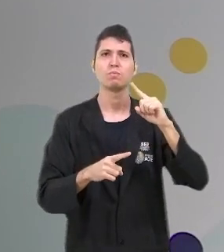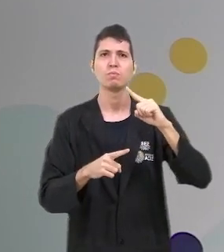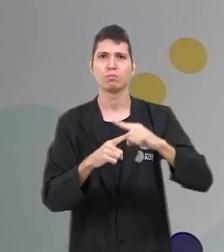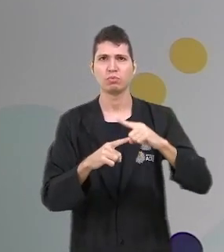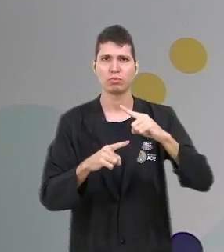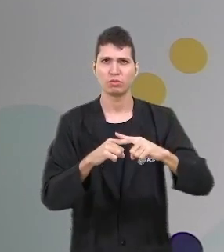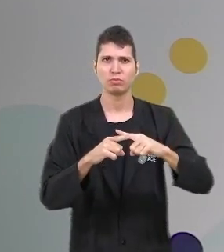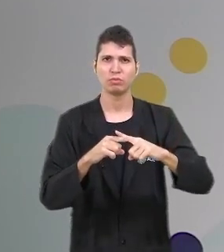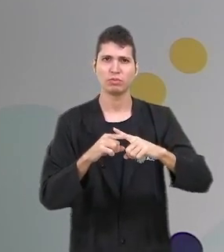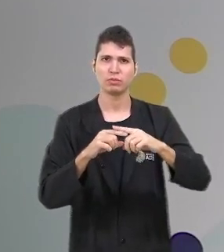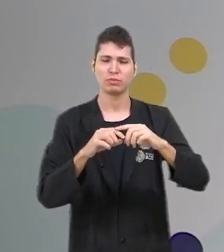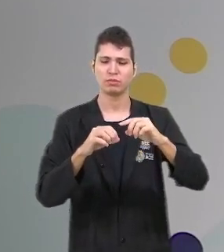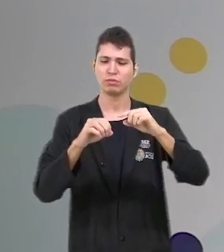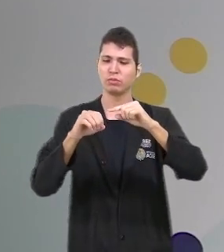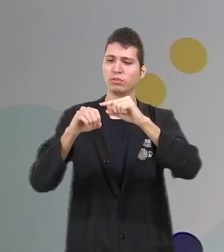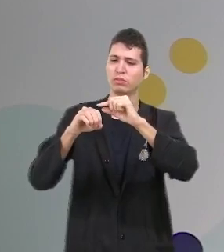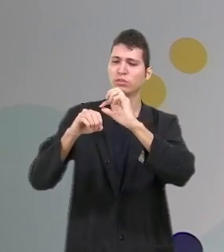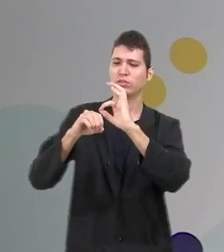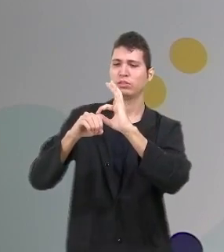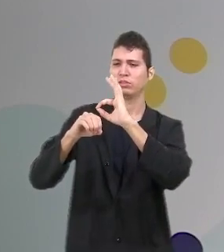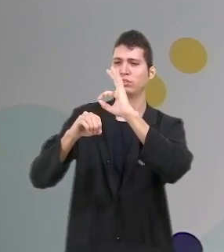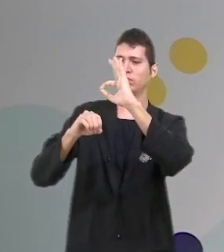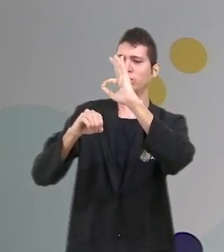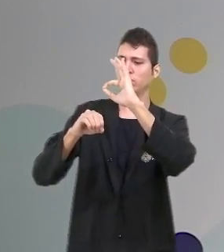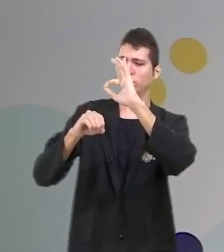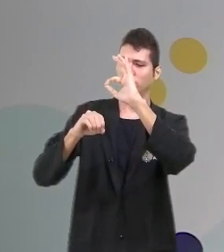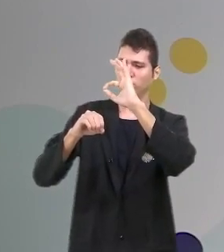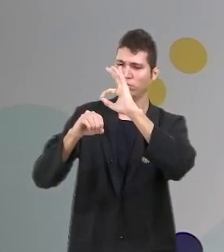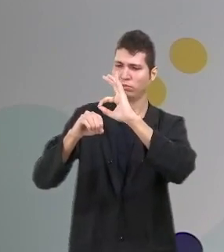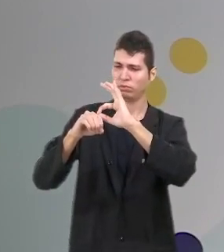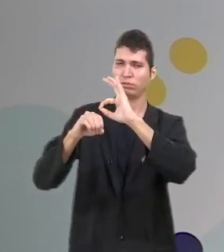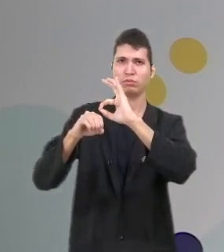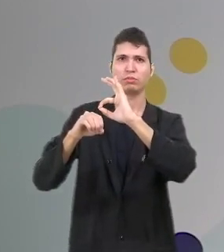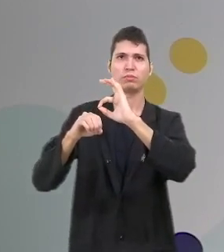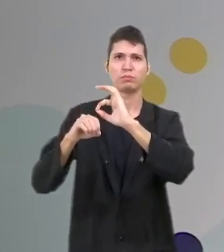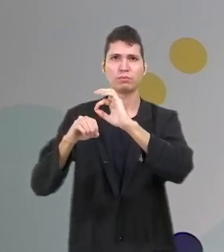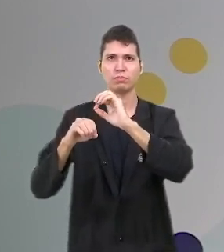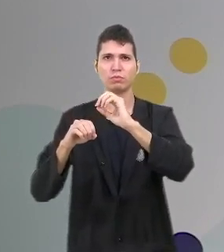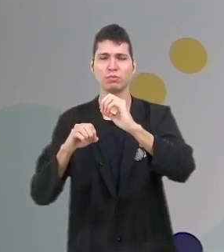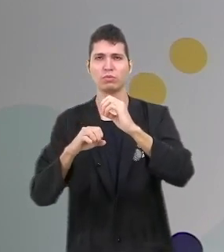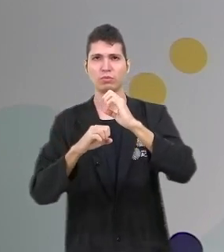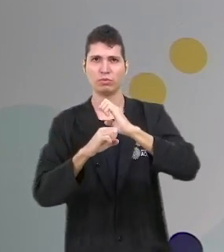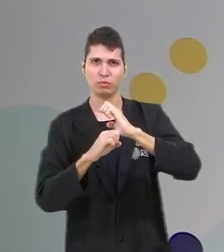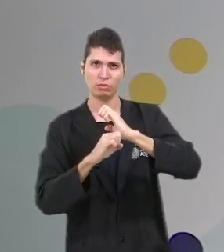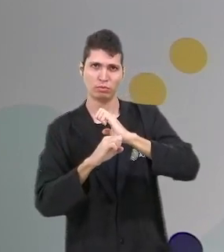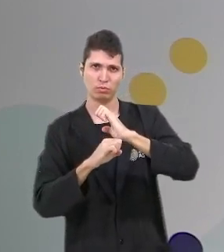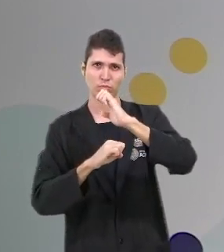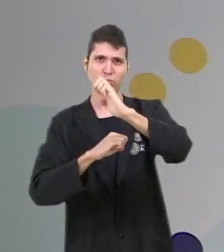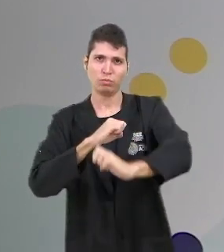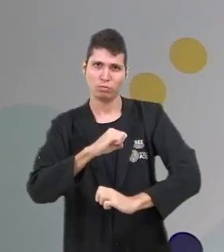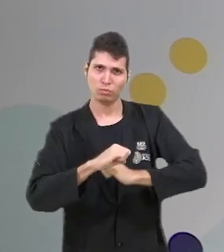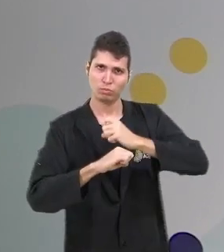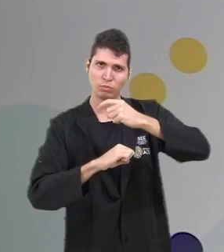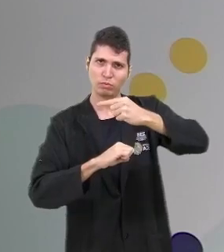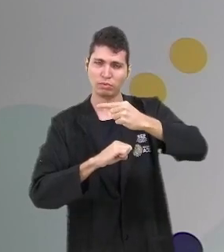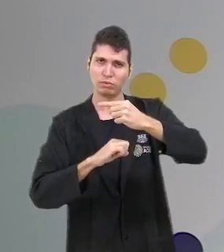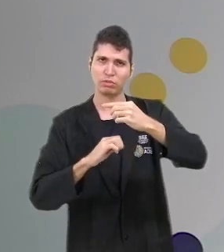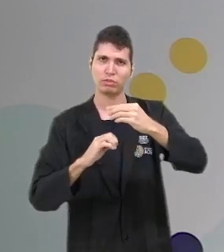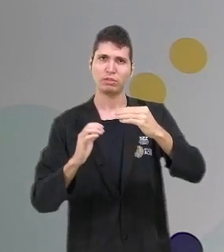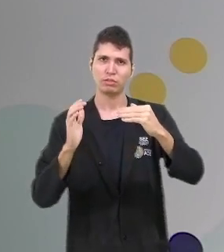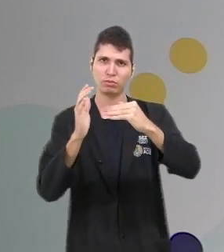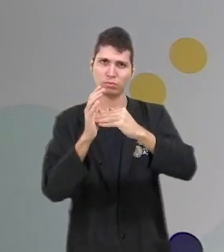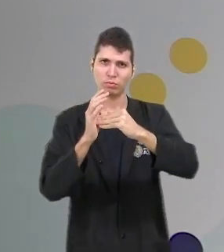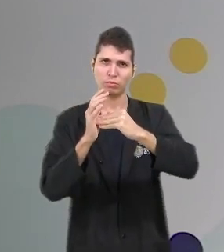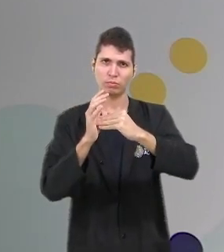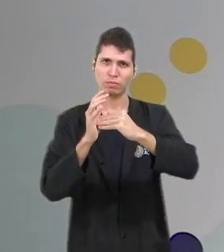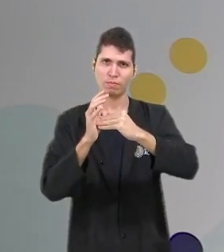ser a distância do núcleo até o seu elétron mais distante, ou seja, até a sua camada de